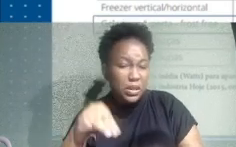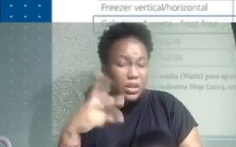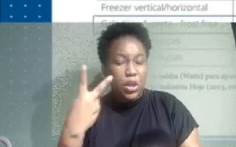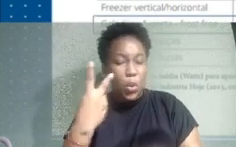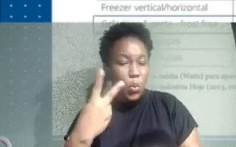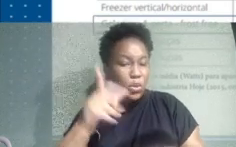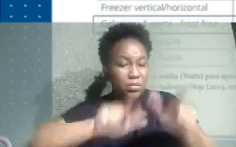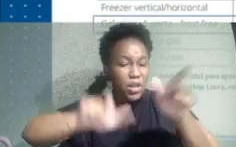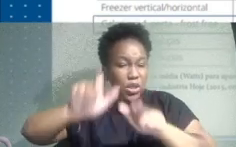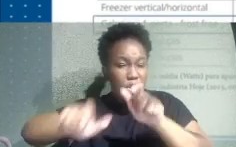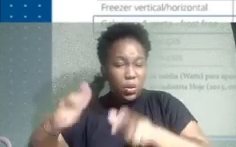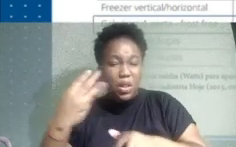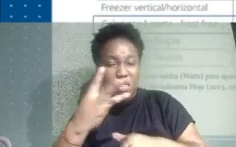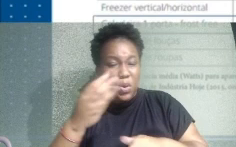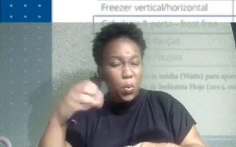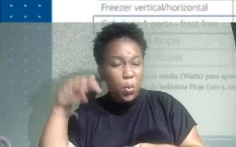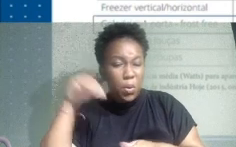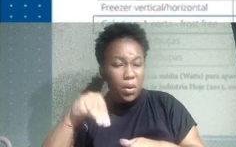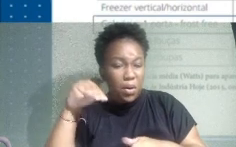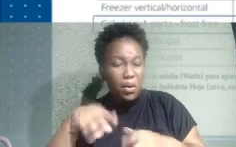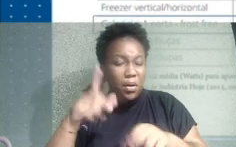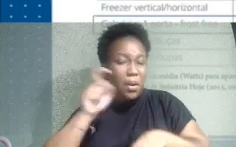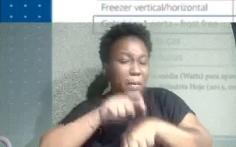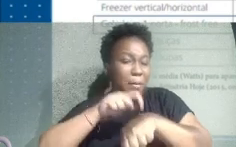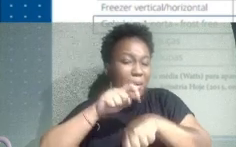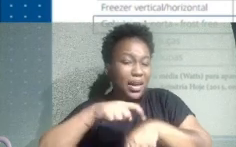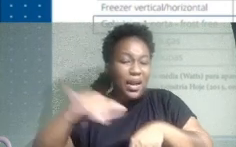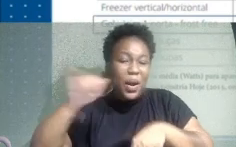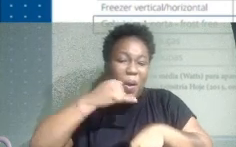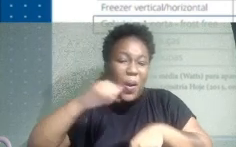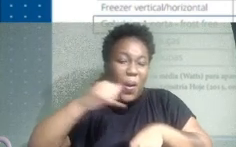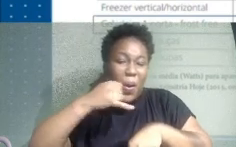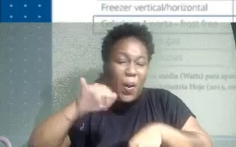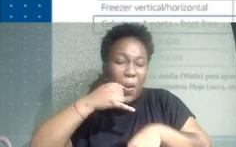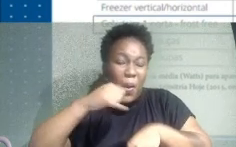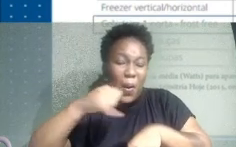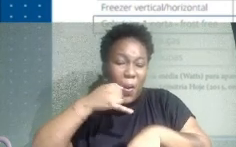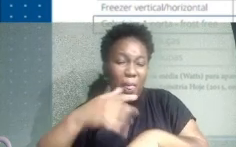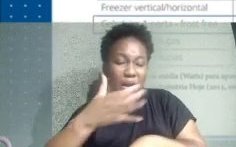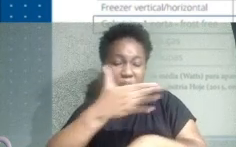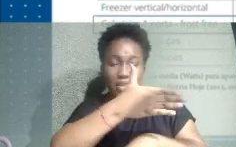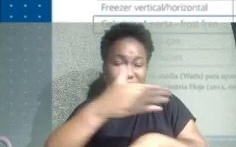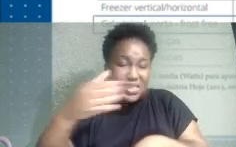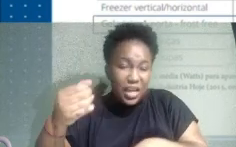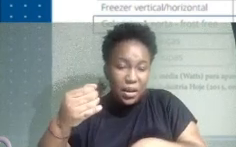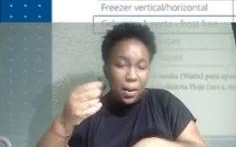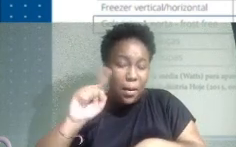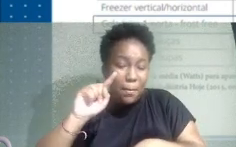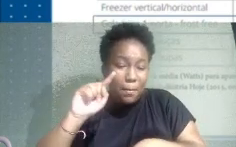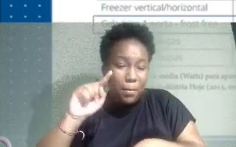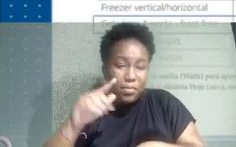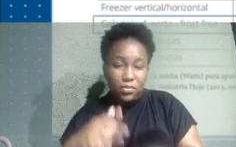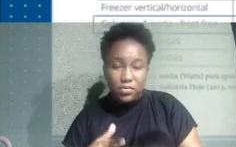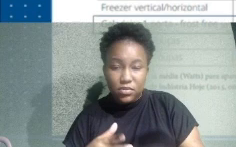tá? Qual que é o consumo médio mensal em quilowatt-hora? Seria de 100